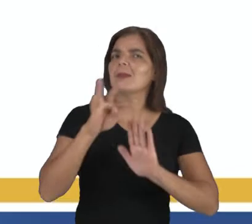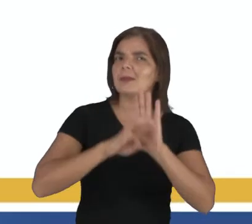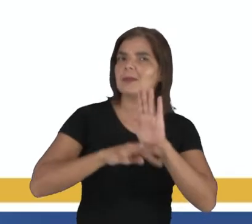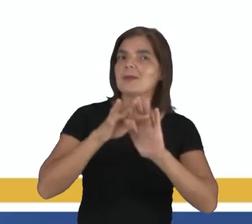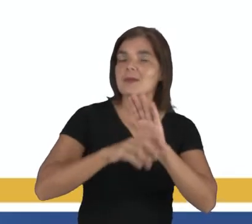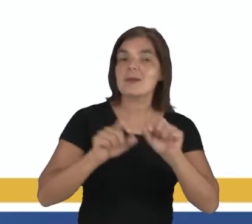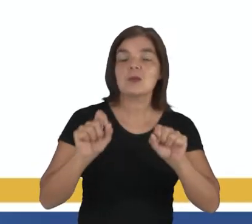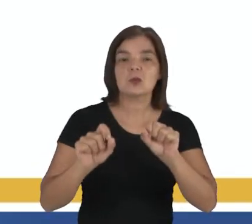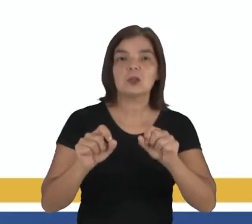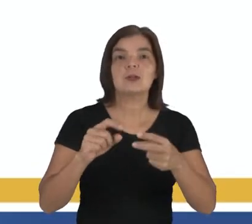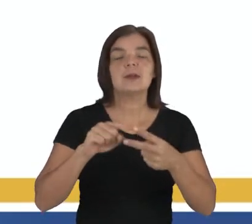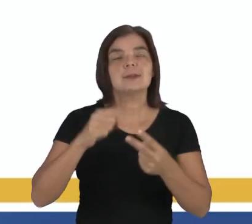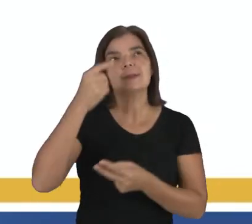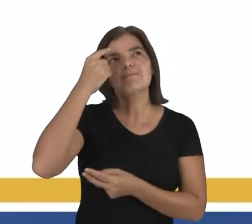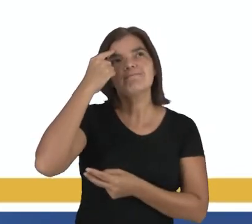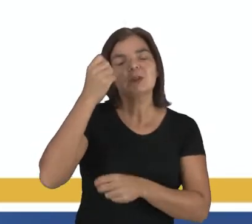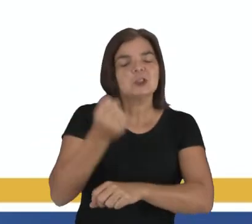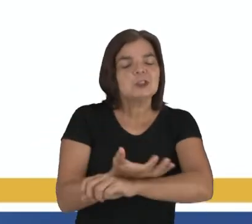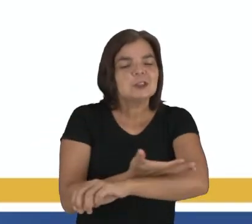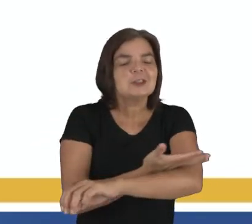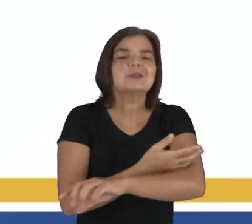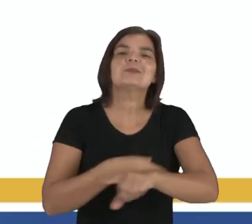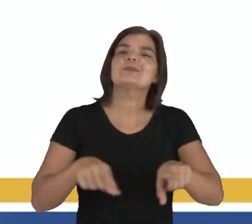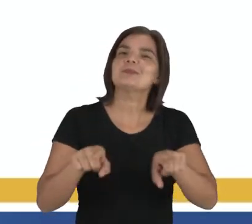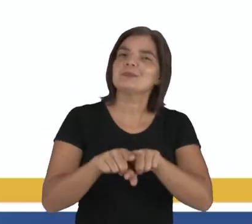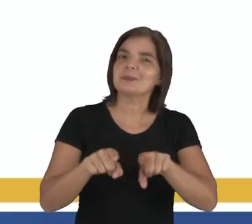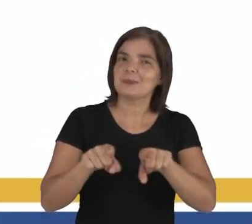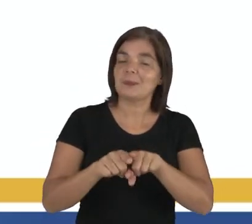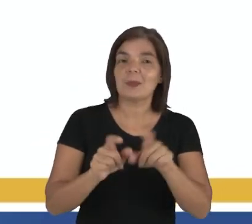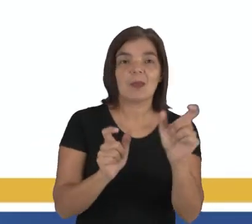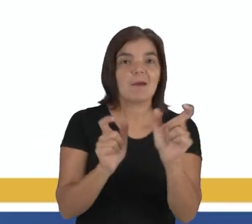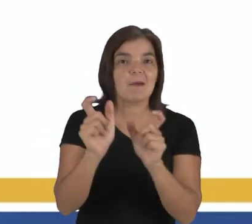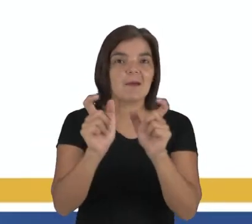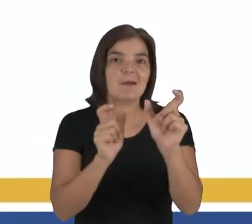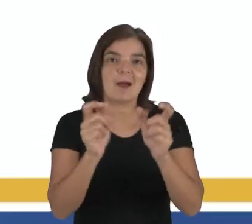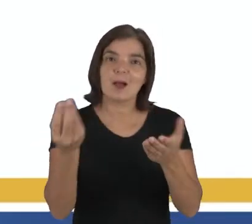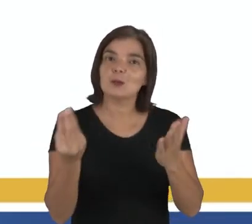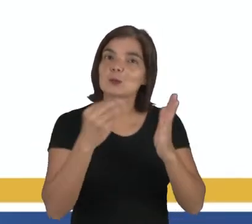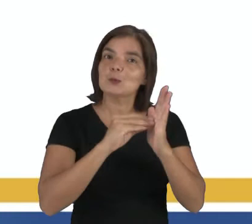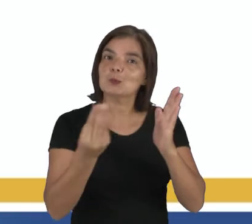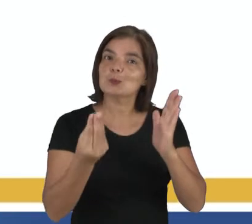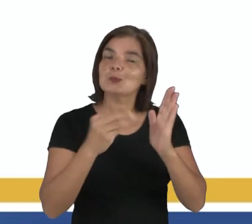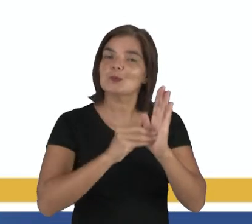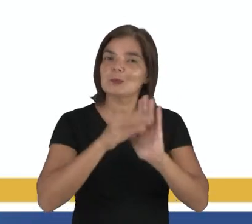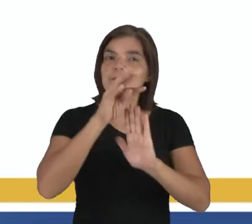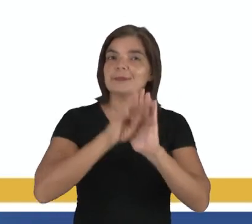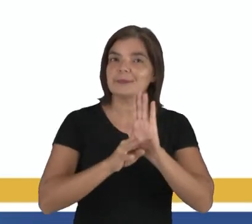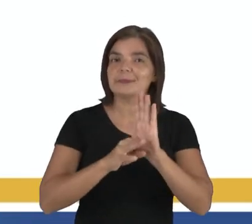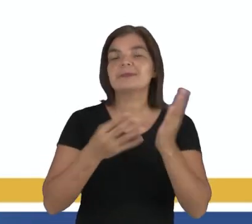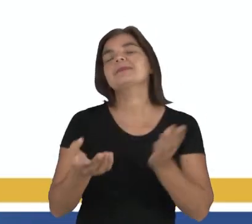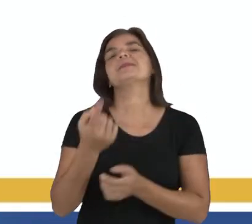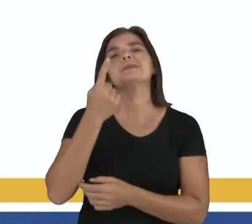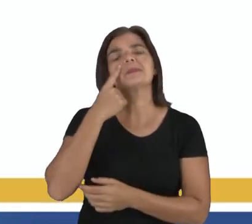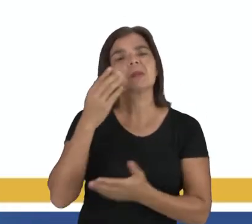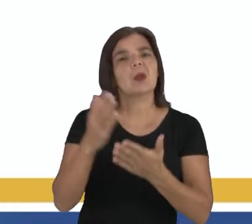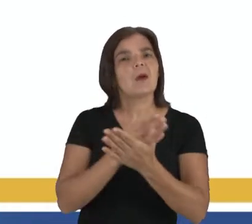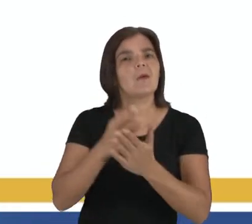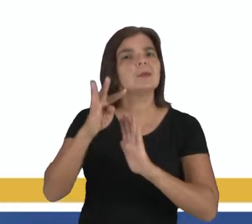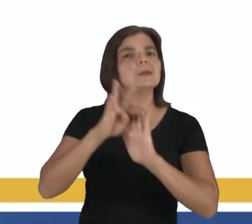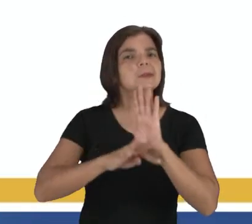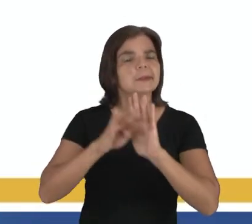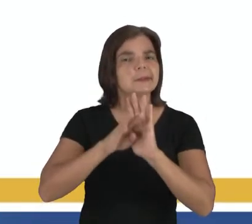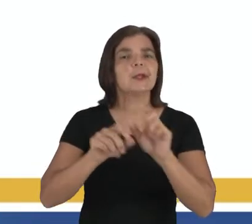texto ele traz esse sentimentalismo aí através das palavras que são colocadas no texto. Veja que alguns textos